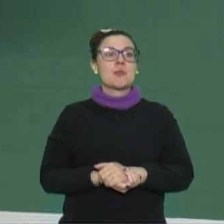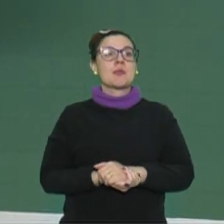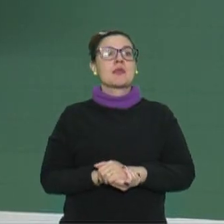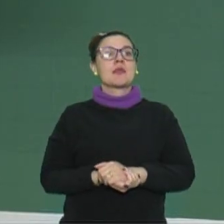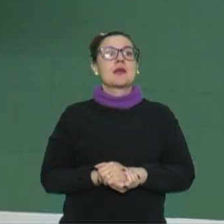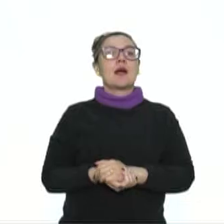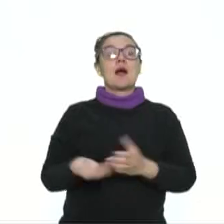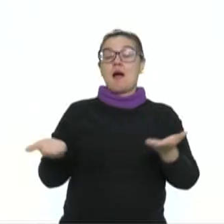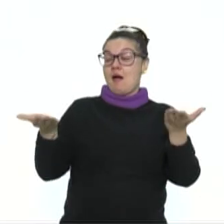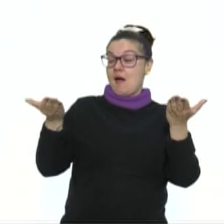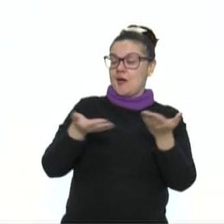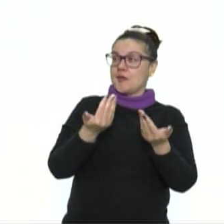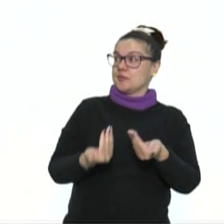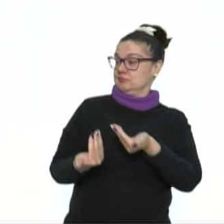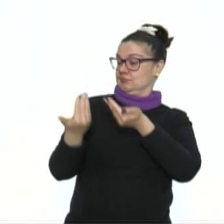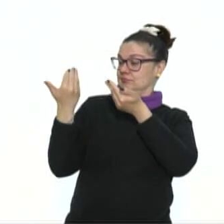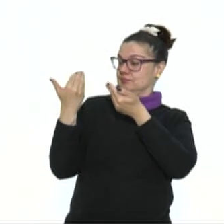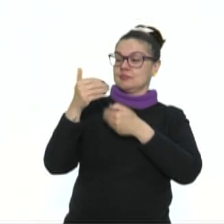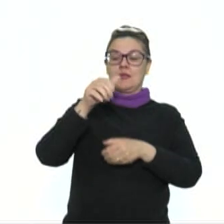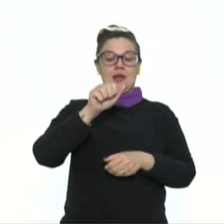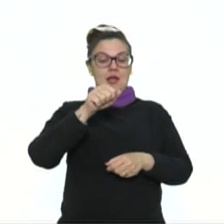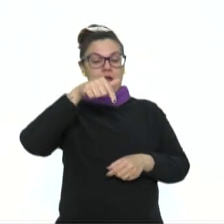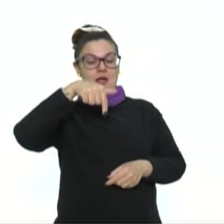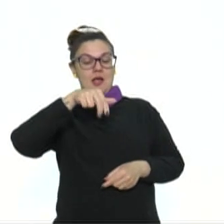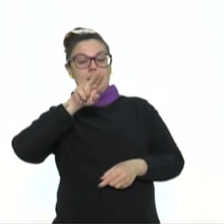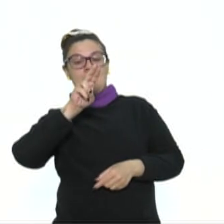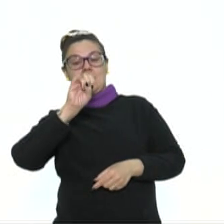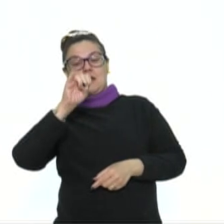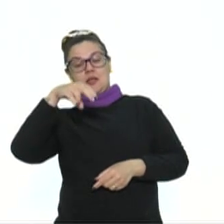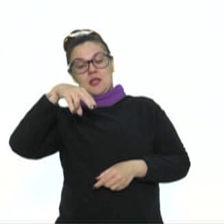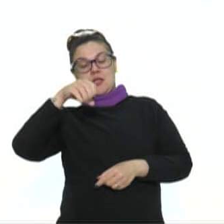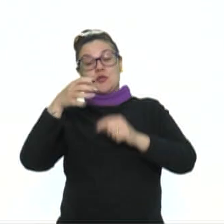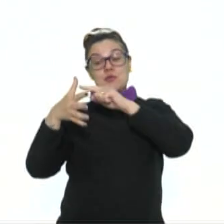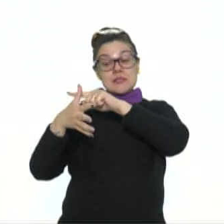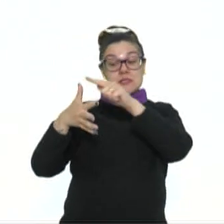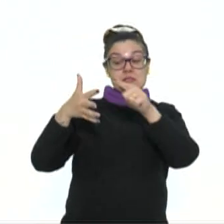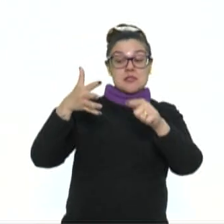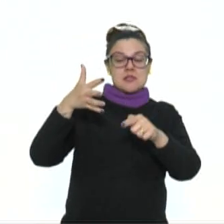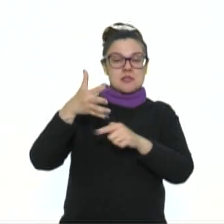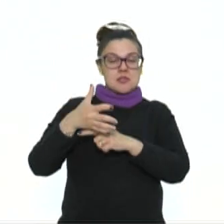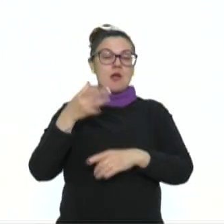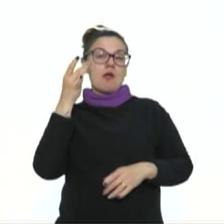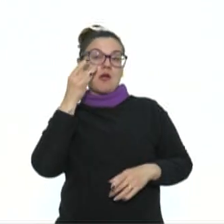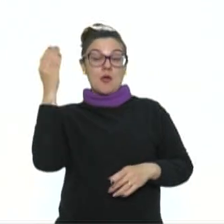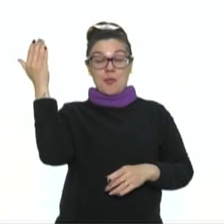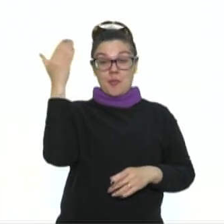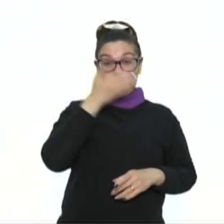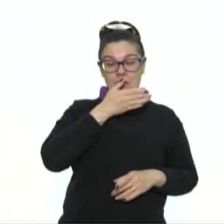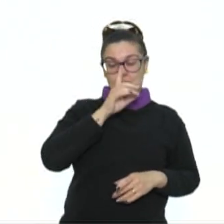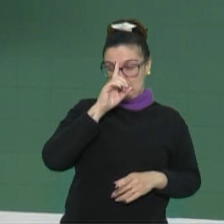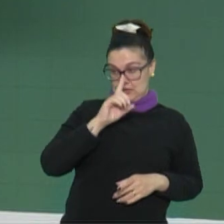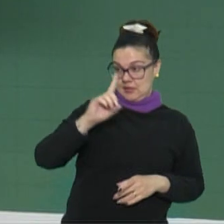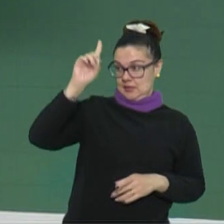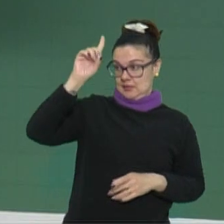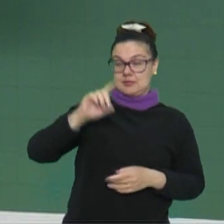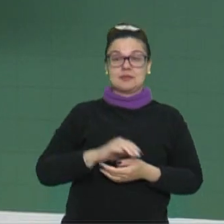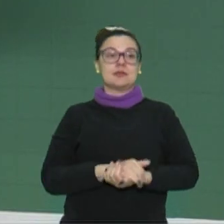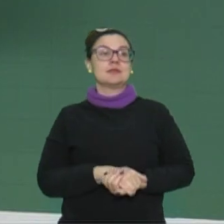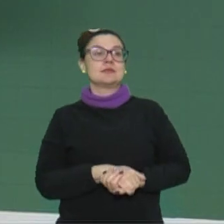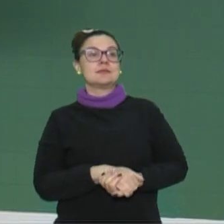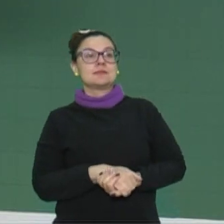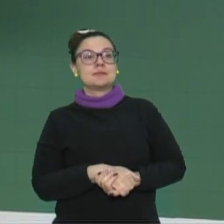vemos Tomás de Aquino nos trazendo também 5 vias que provam a existência de Deus. Ao ver dessa